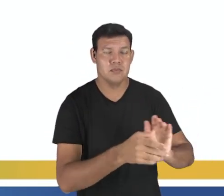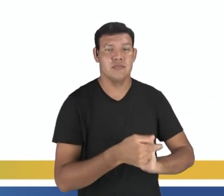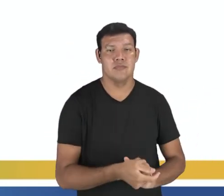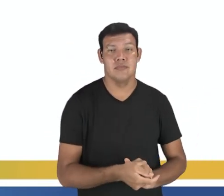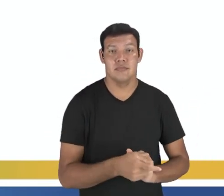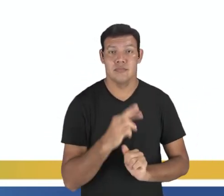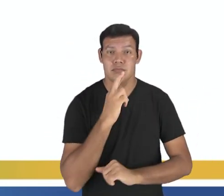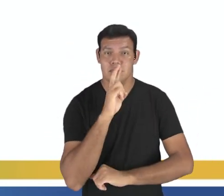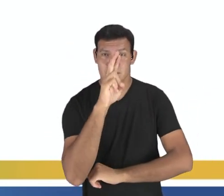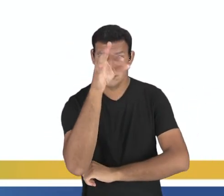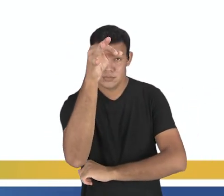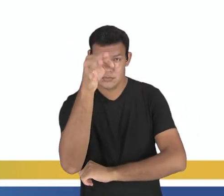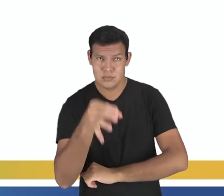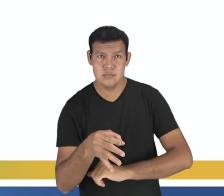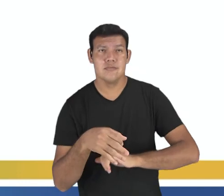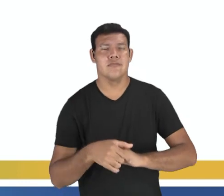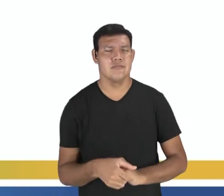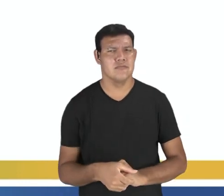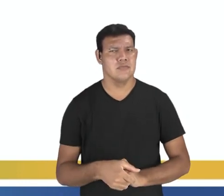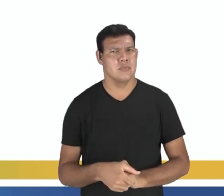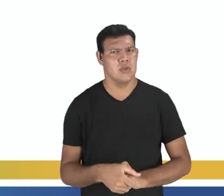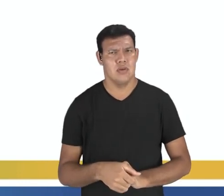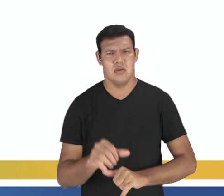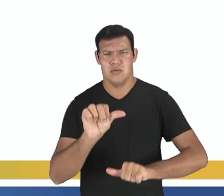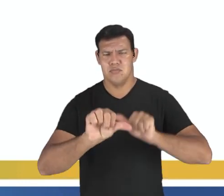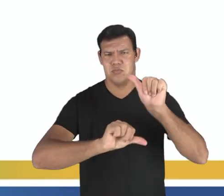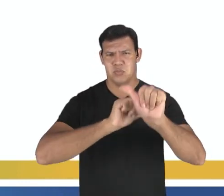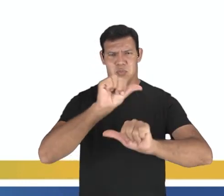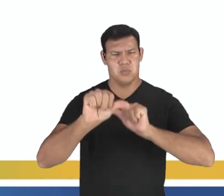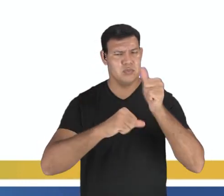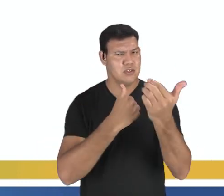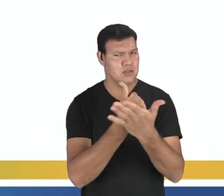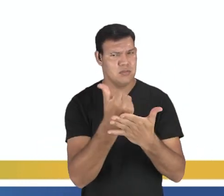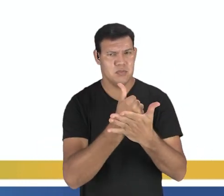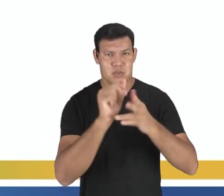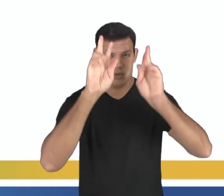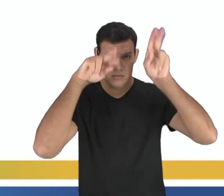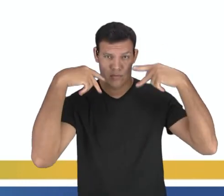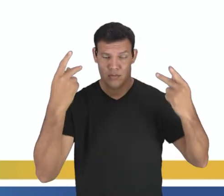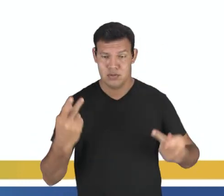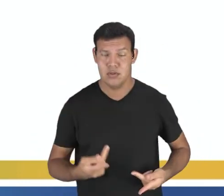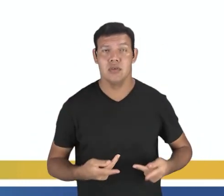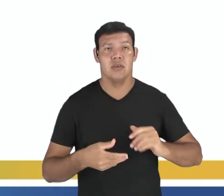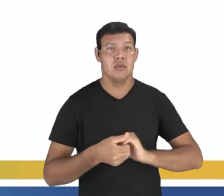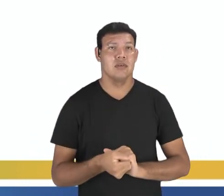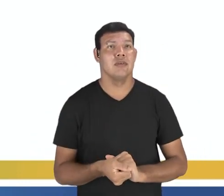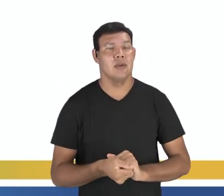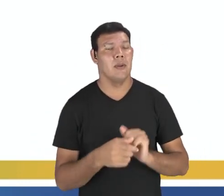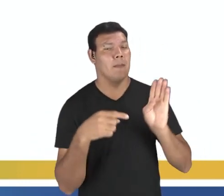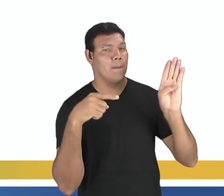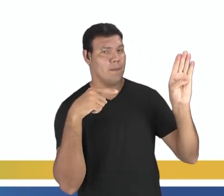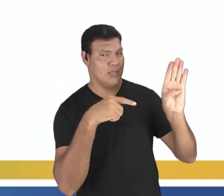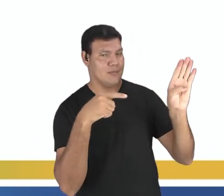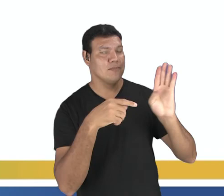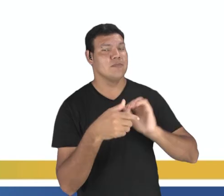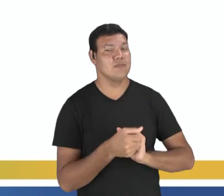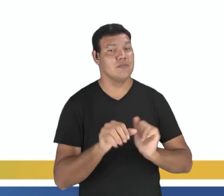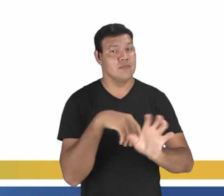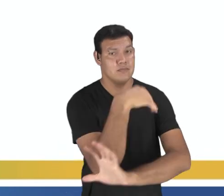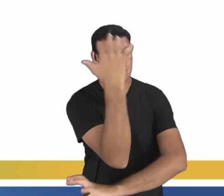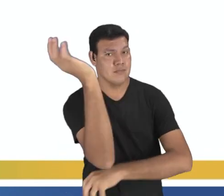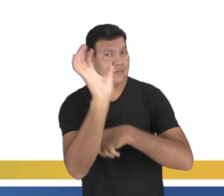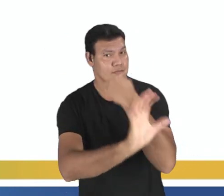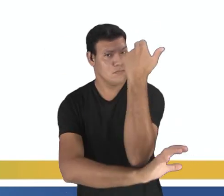Alternativa correta, que é aquela que não sofreu uma ação indireta, é a alternativa letra B, certo? Uma